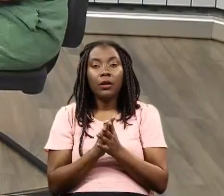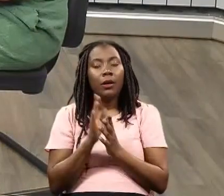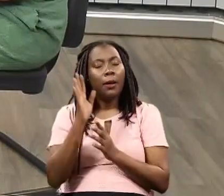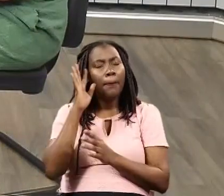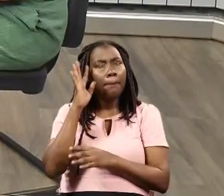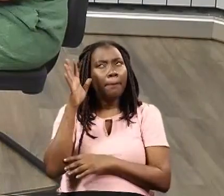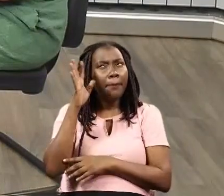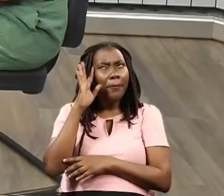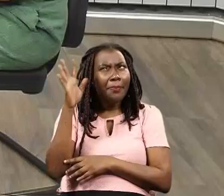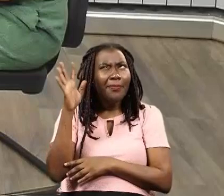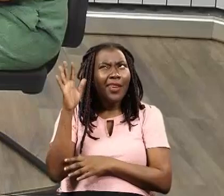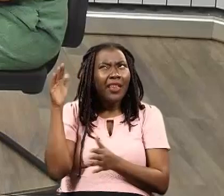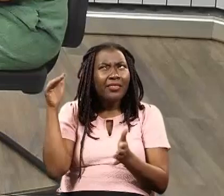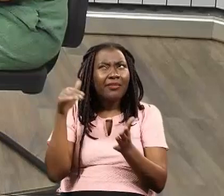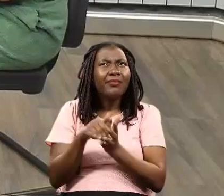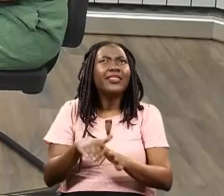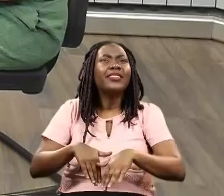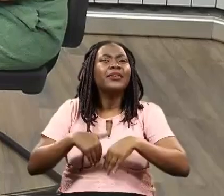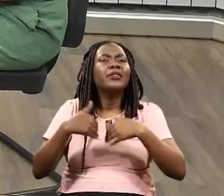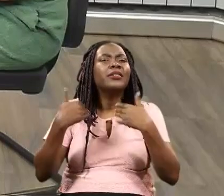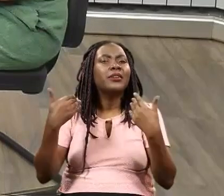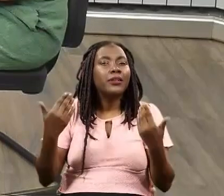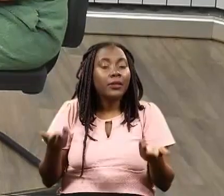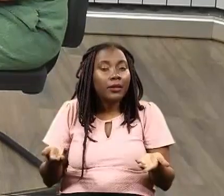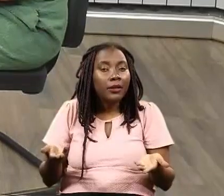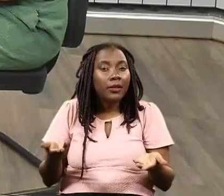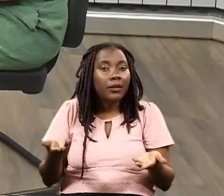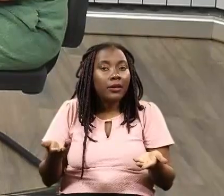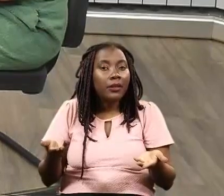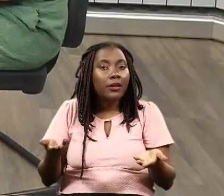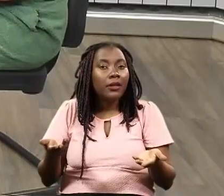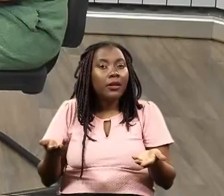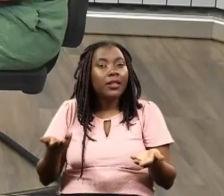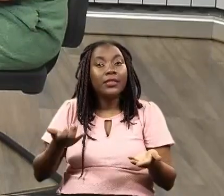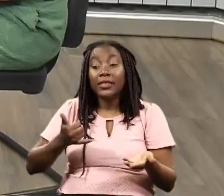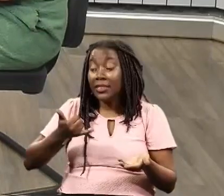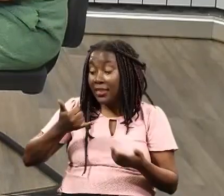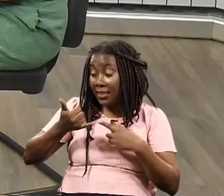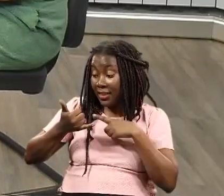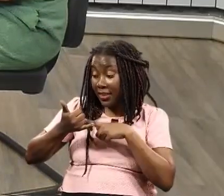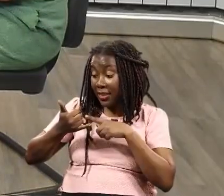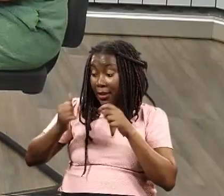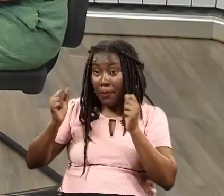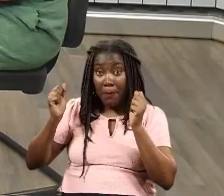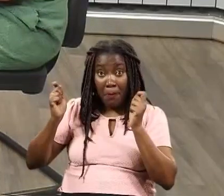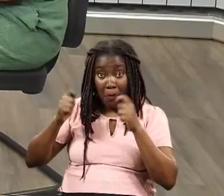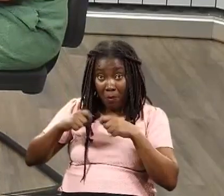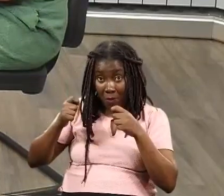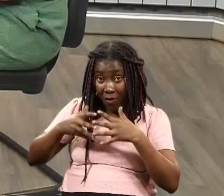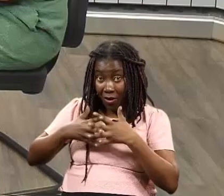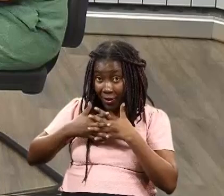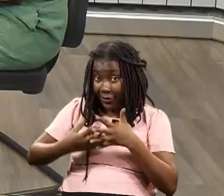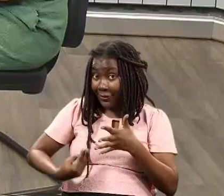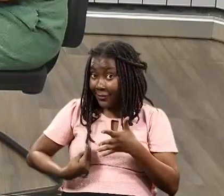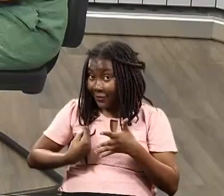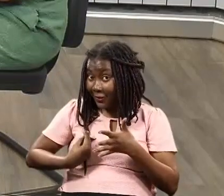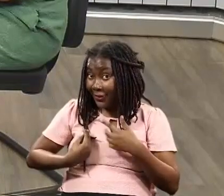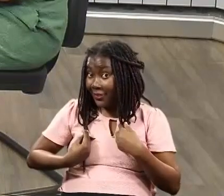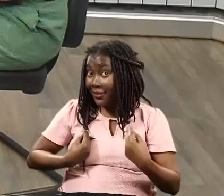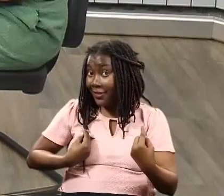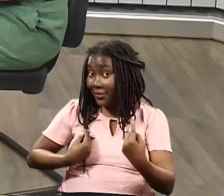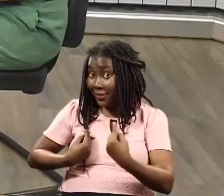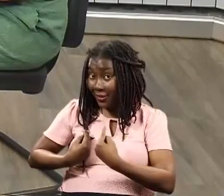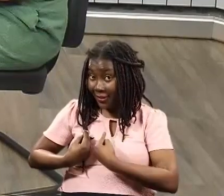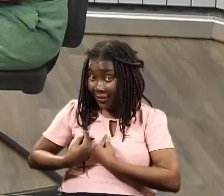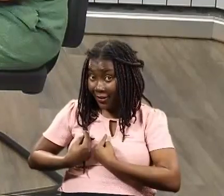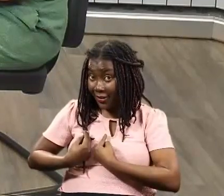perguntando até que ponto, né, o celular pode interferir na sua vida, na nossa vida,